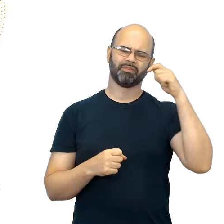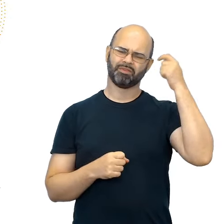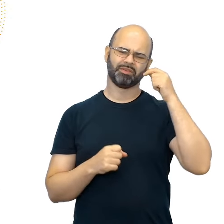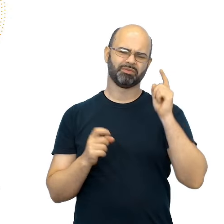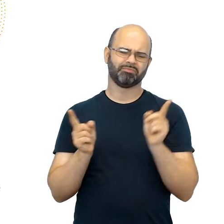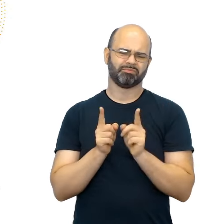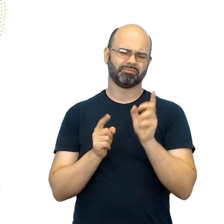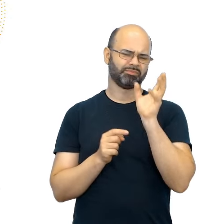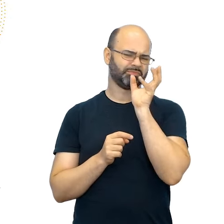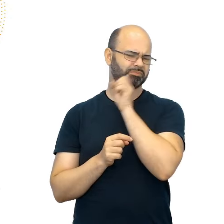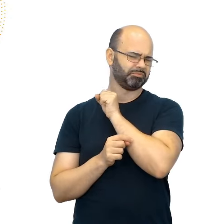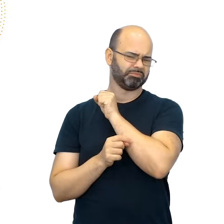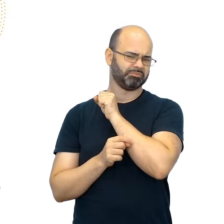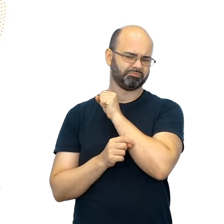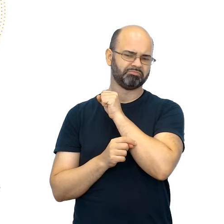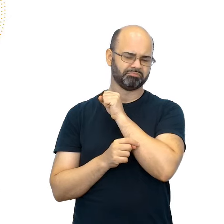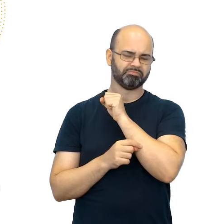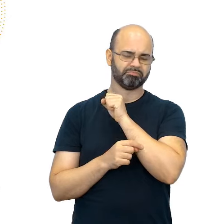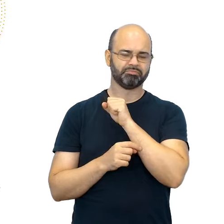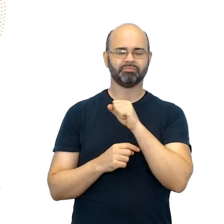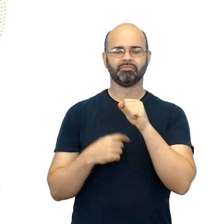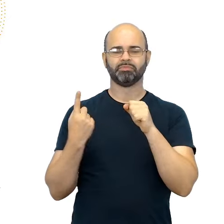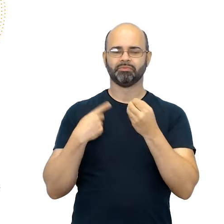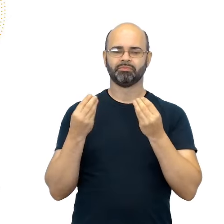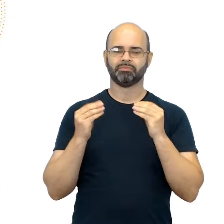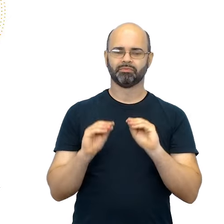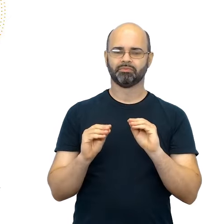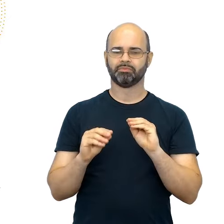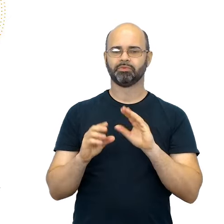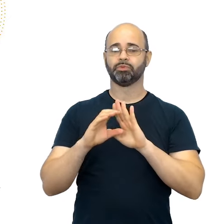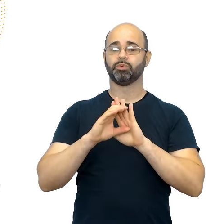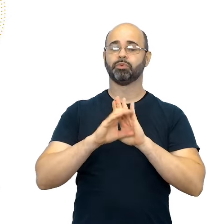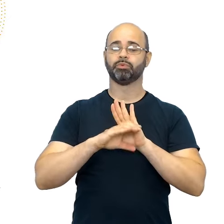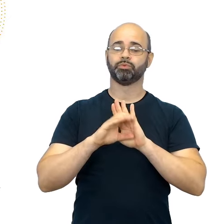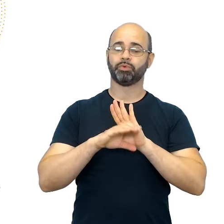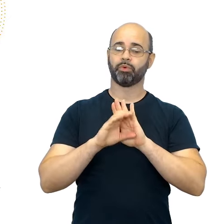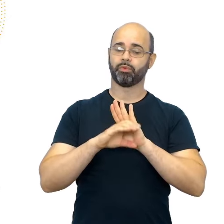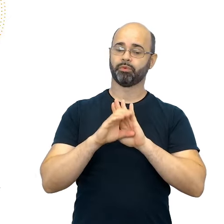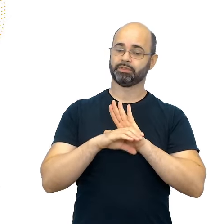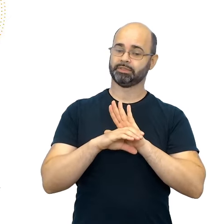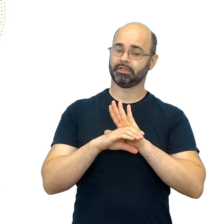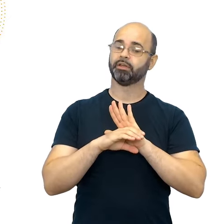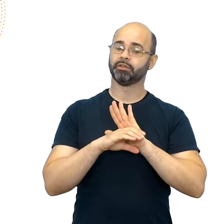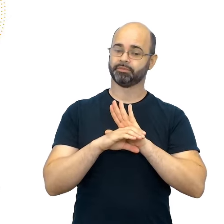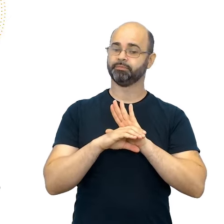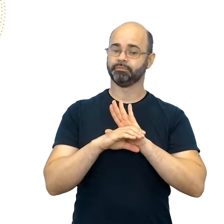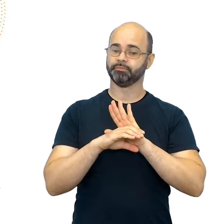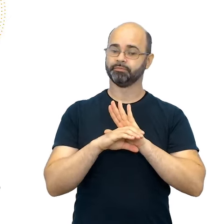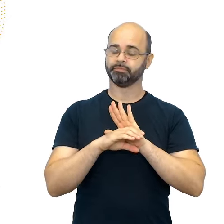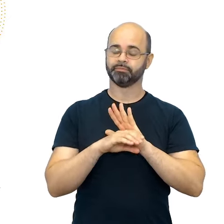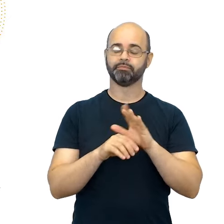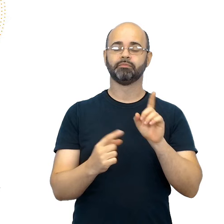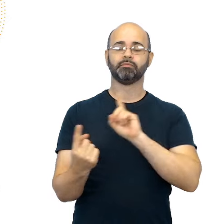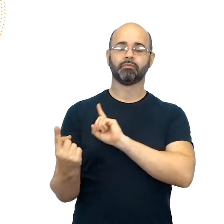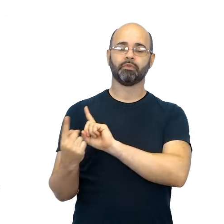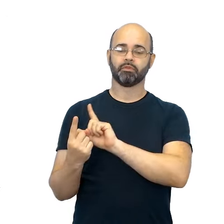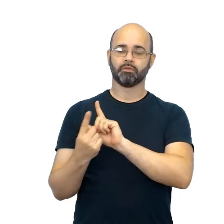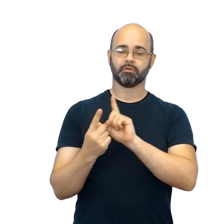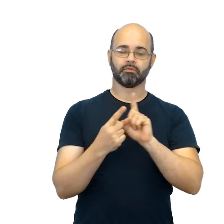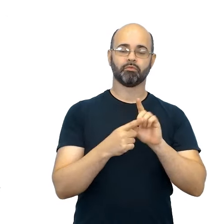minutos que a gente faz a aplicação dos conceitos de que são trabalhados nas formações de